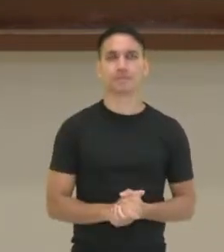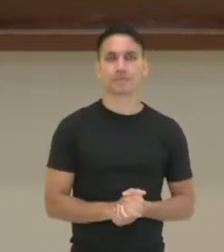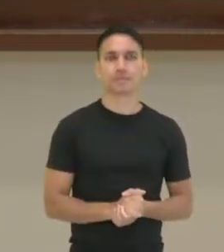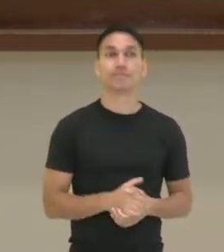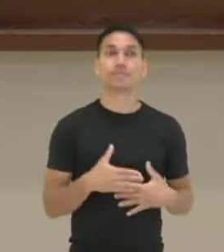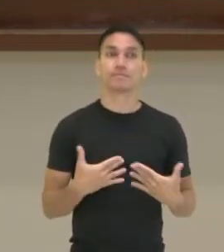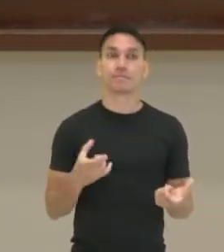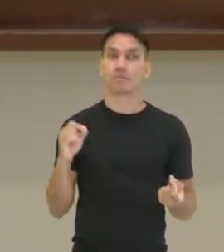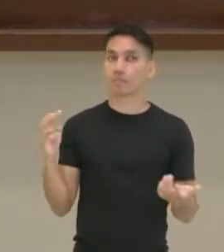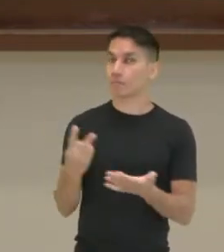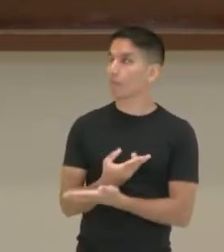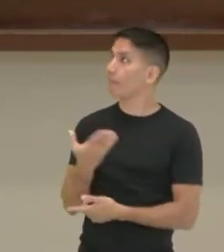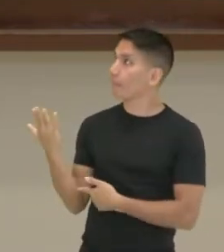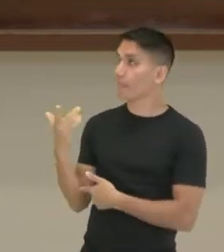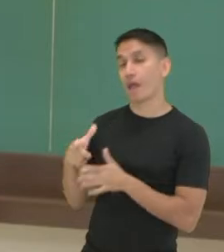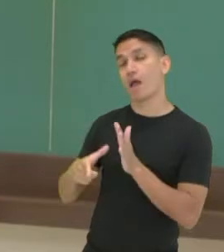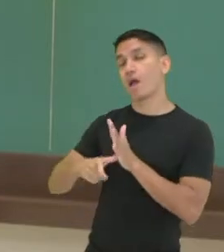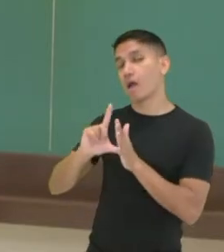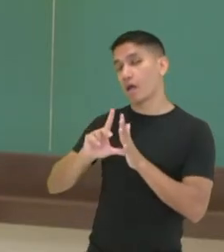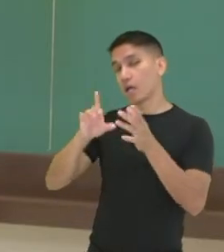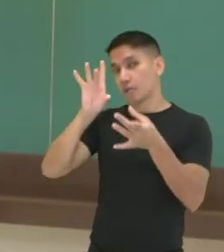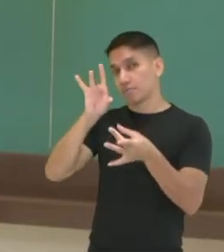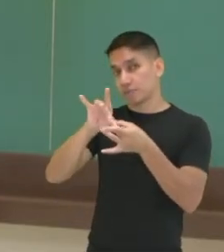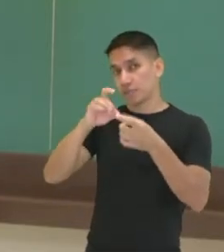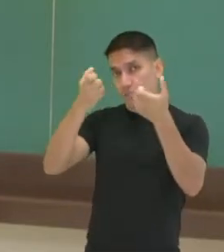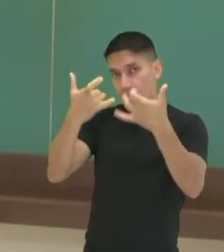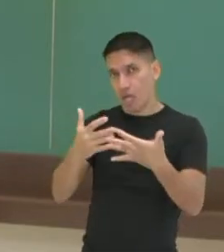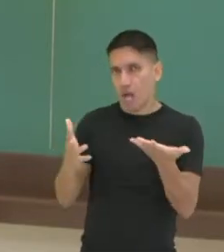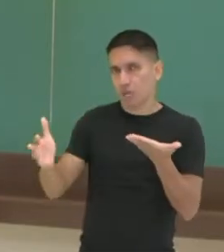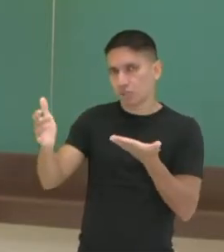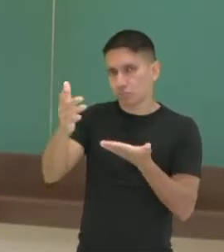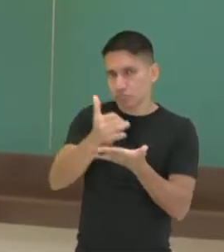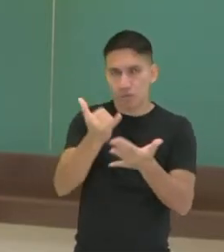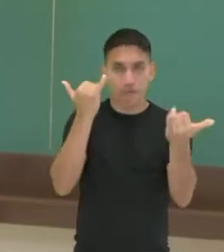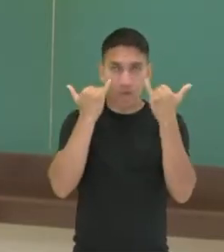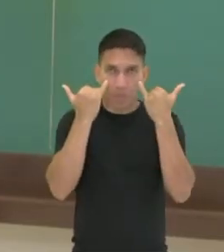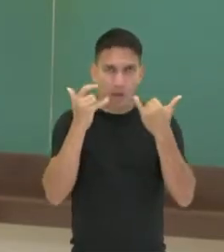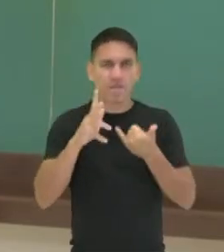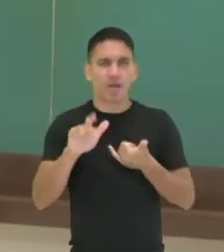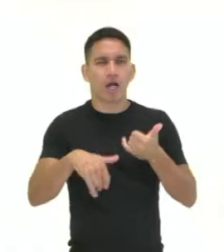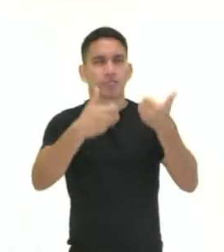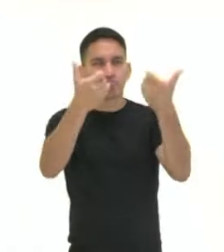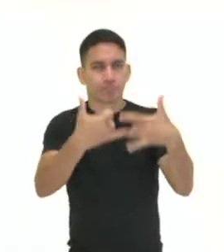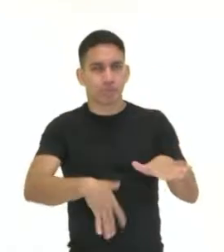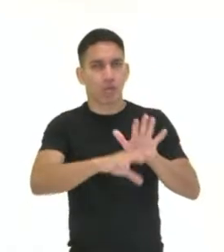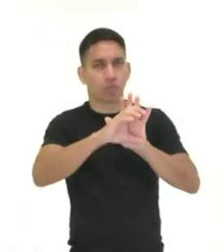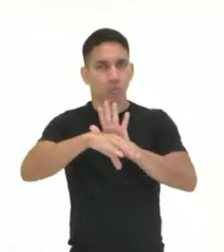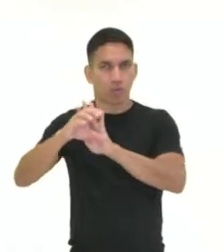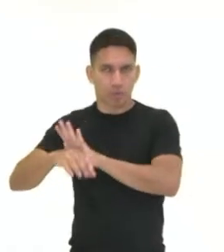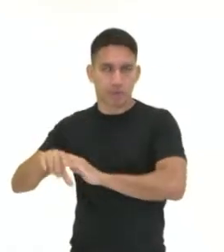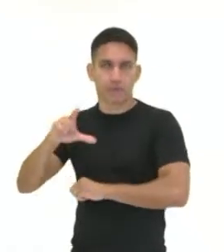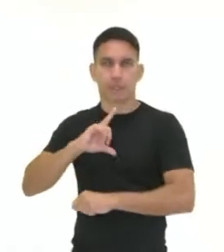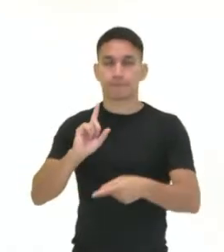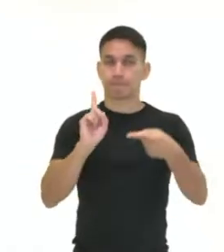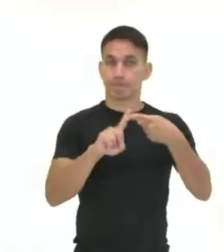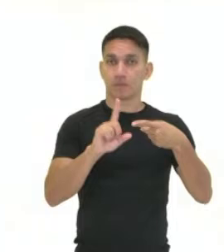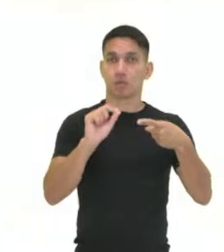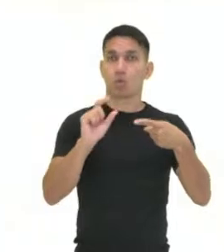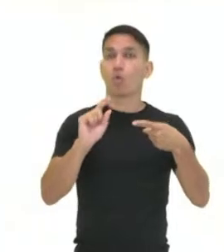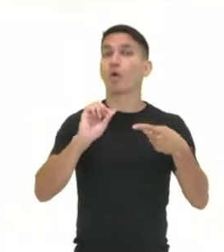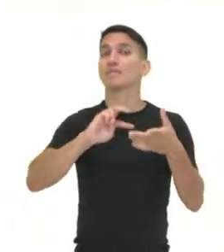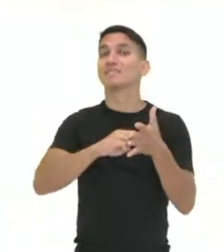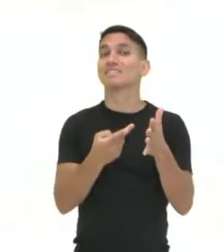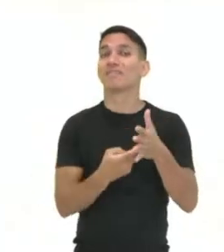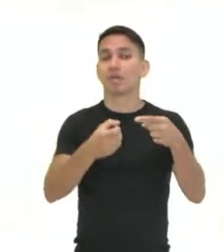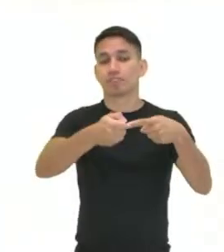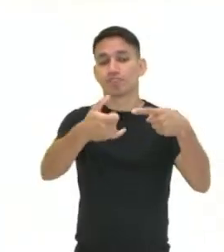Então, antes da gente tratar da questão dos dados, a gente vai ver algumas definições. Então, primeiro, a gente tem que ver o que